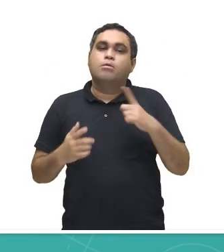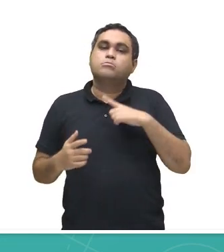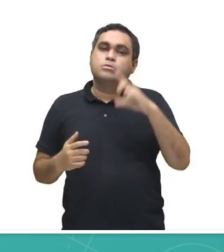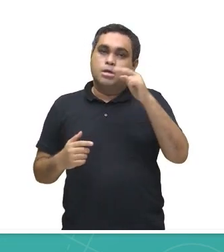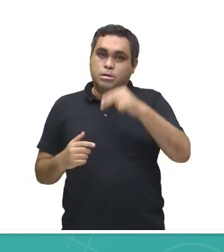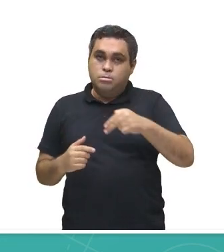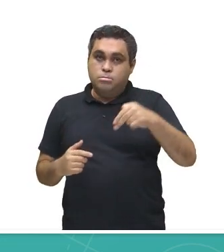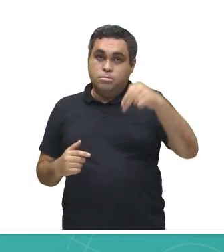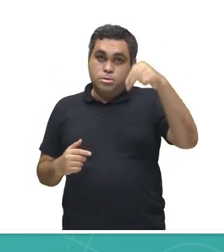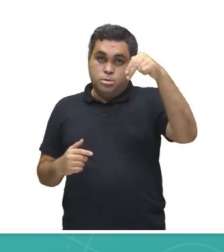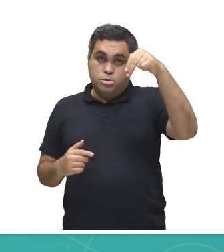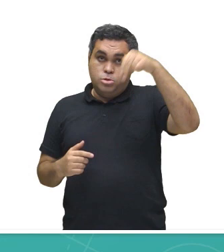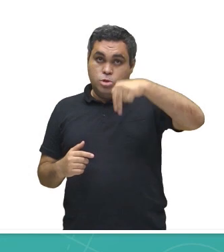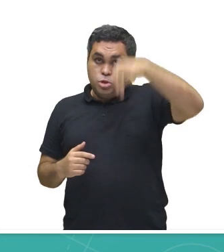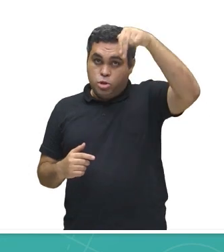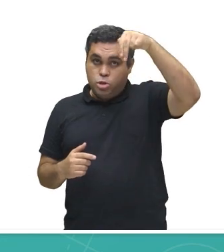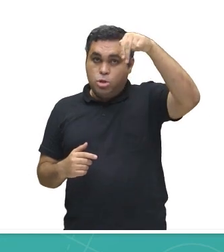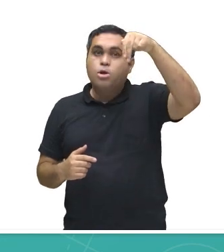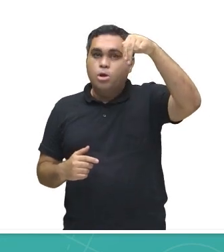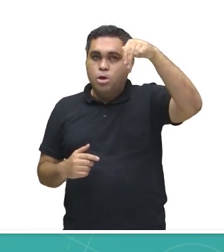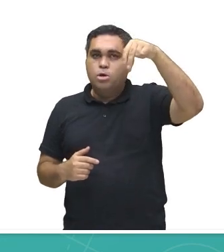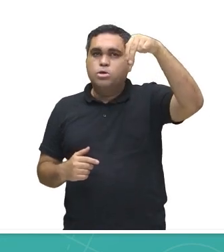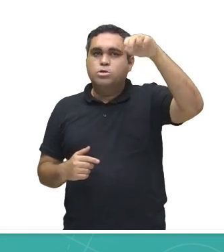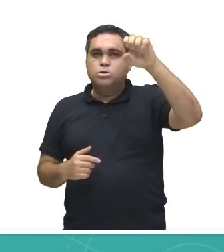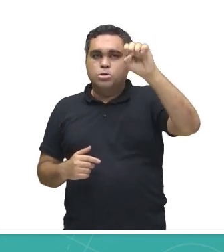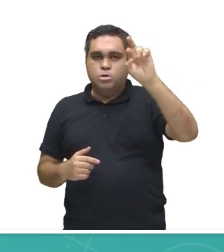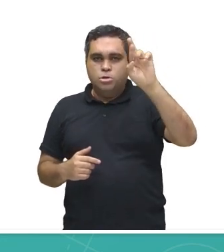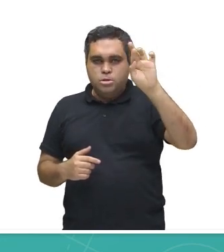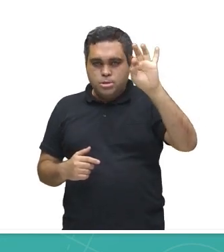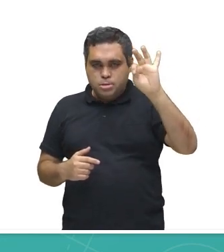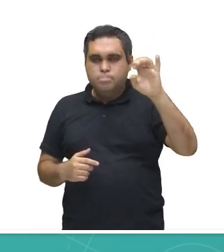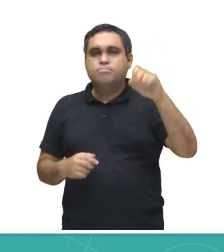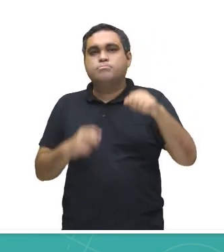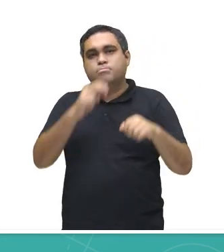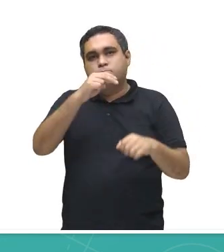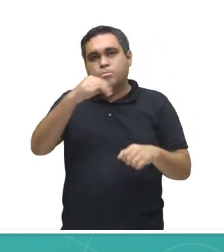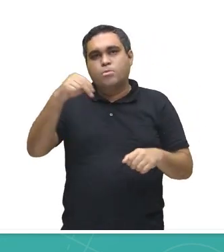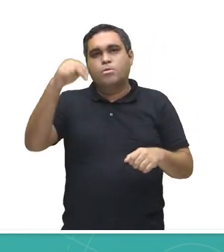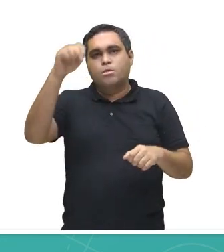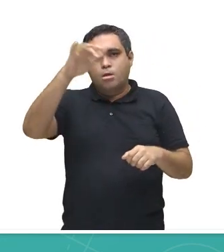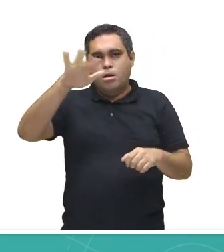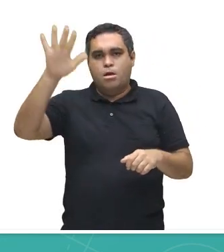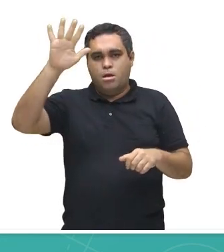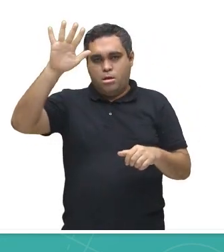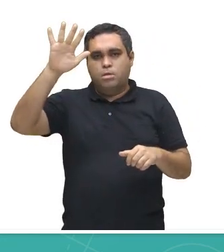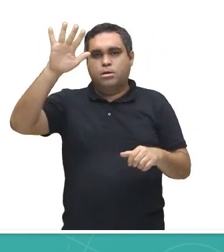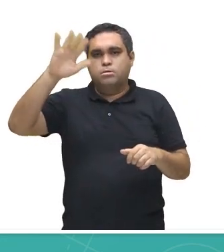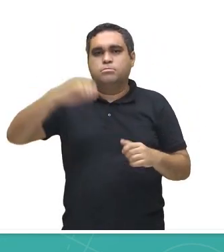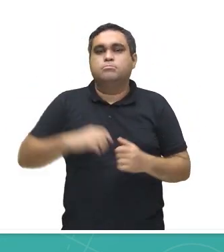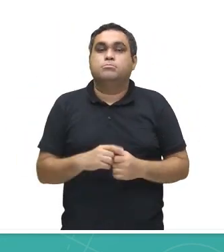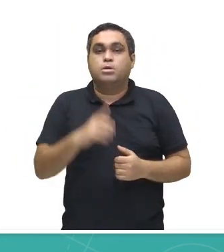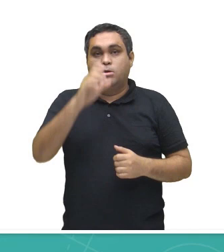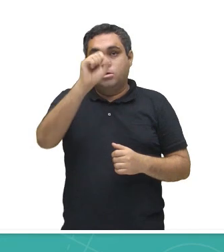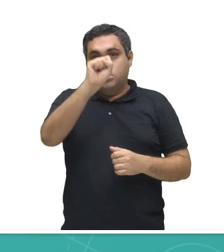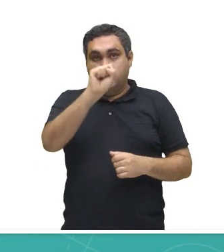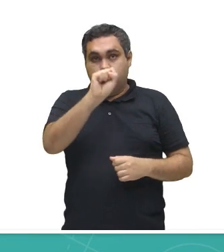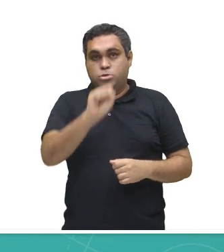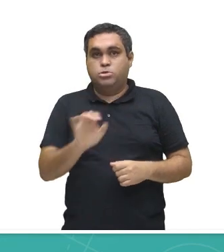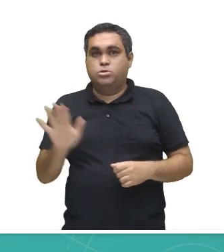norte, né? Vamos ter a região nordeste, vamos ter a região